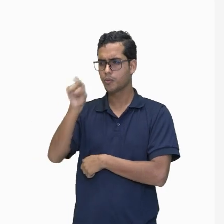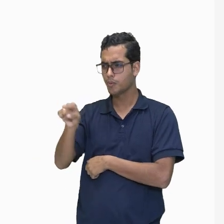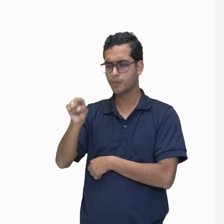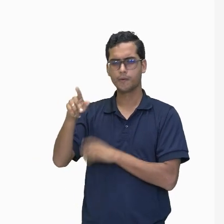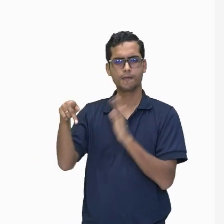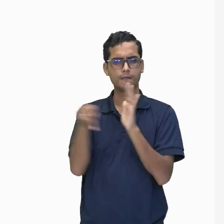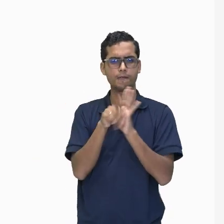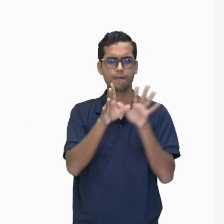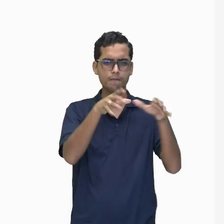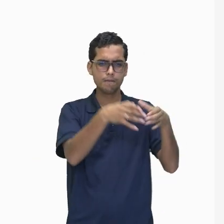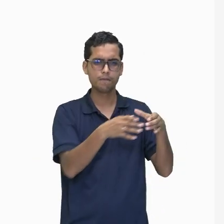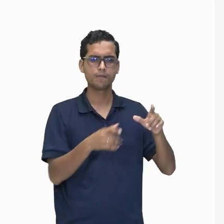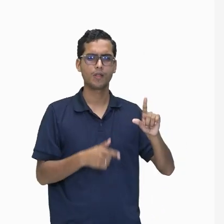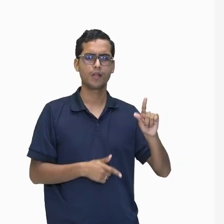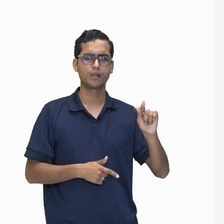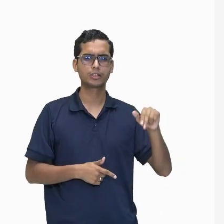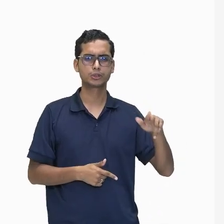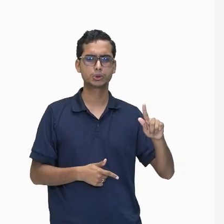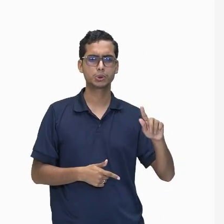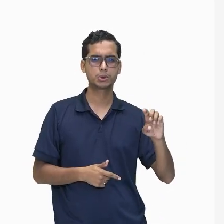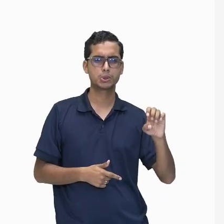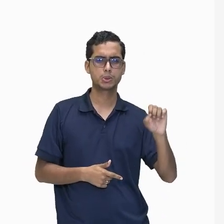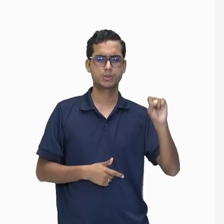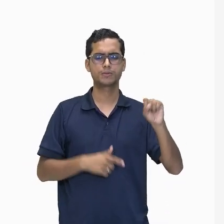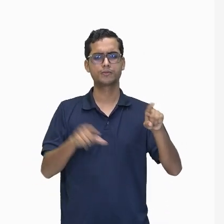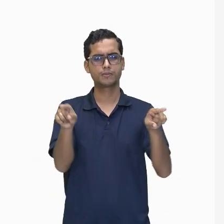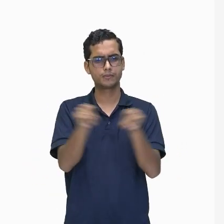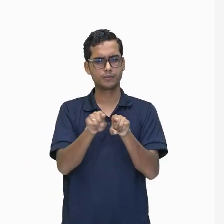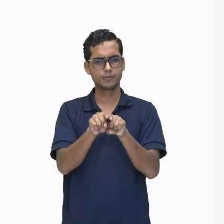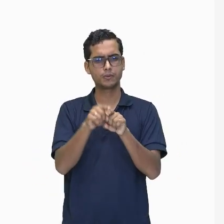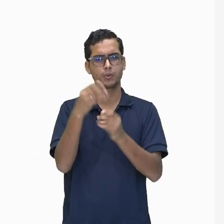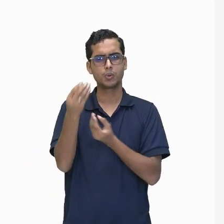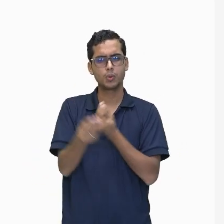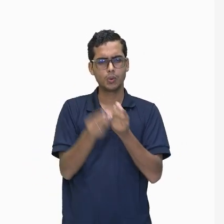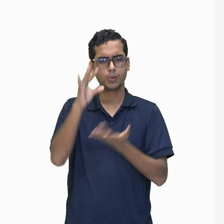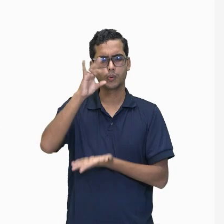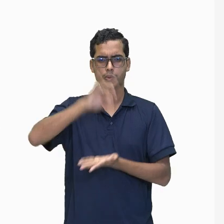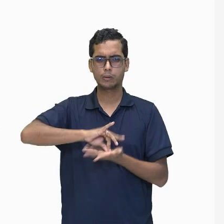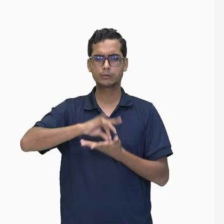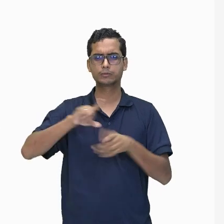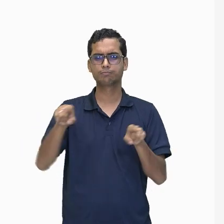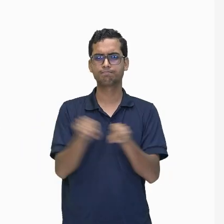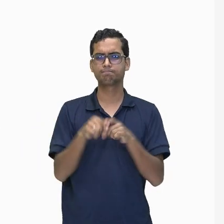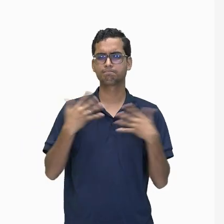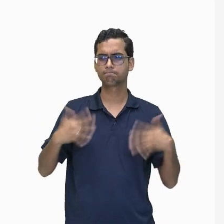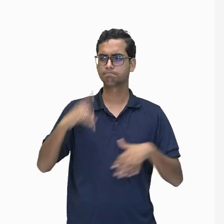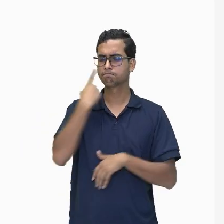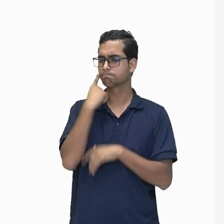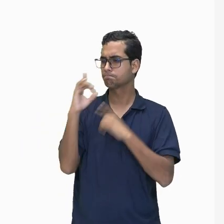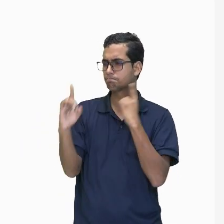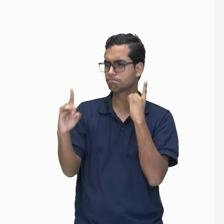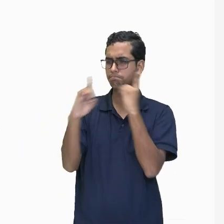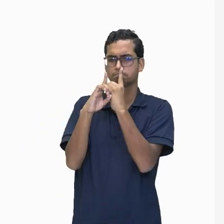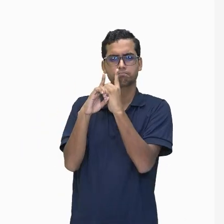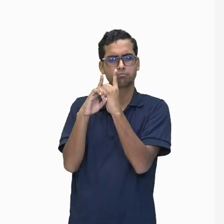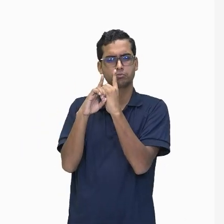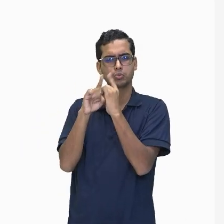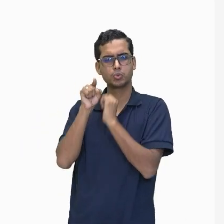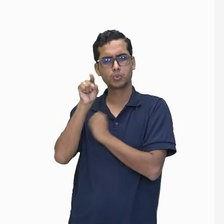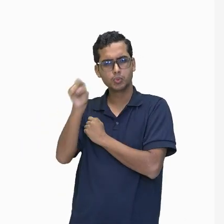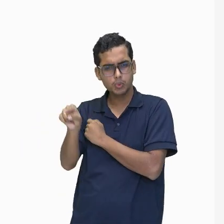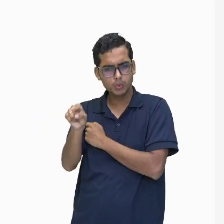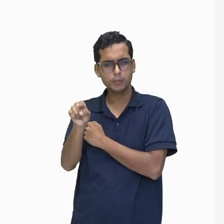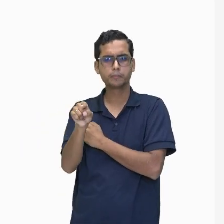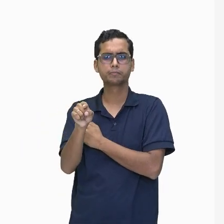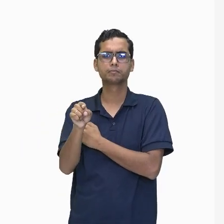aos Ganges, sussurrante, da penúria cruel no horror te vejo, como tu,